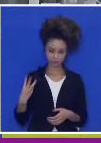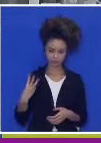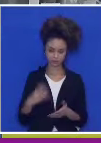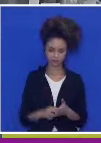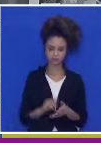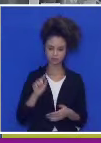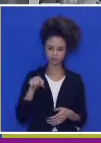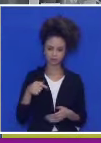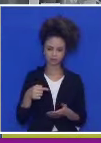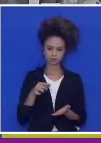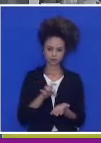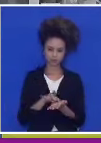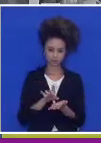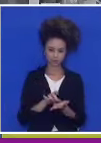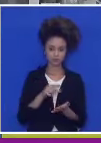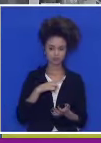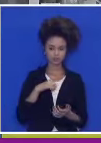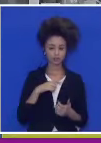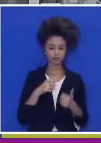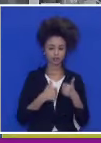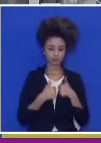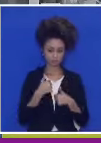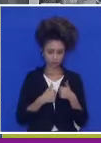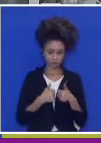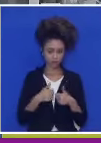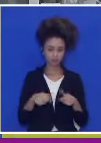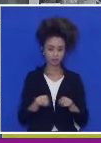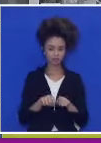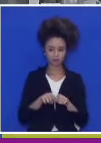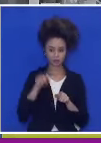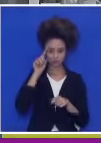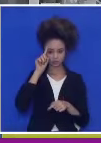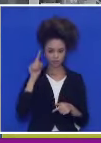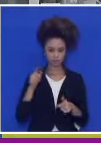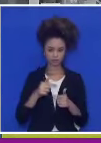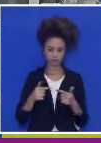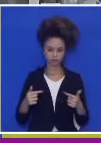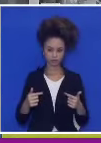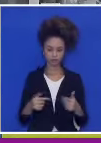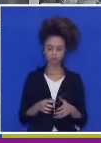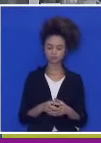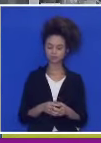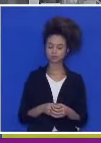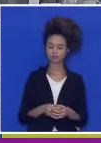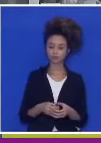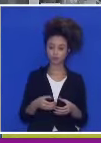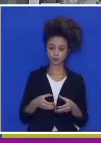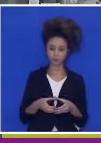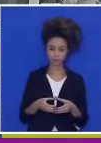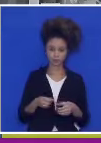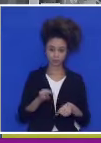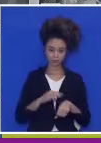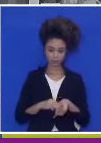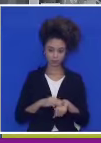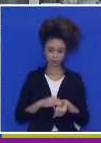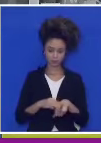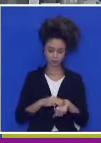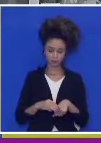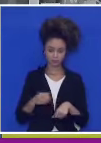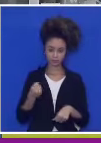Na sequência da Loto Fácil, tem Time Mania, tem Dia de Sorte. Bola marrom, número 24. Marrom,